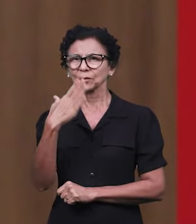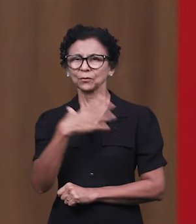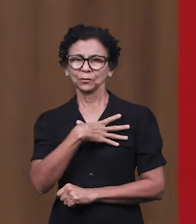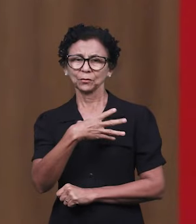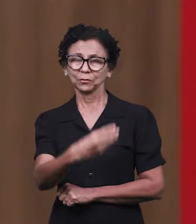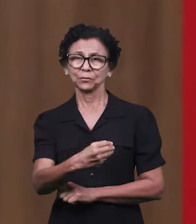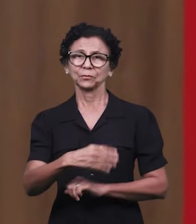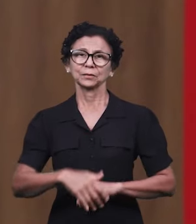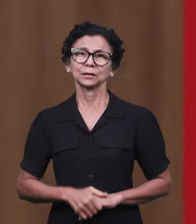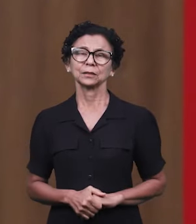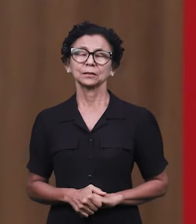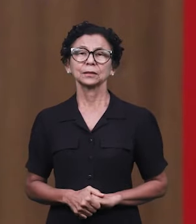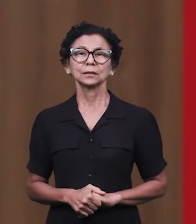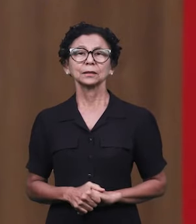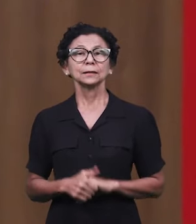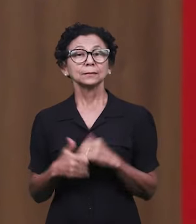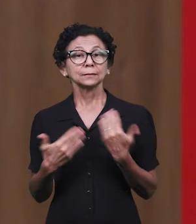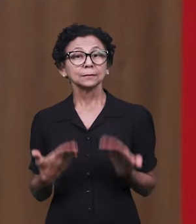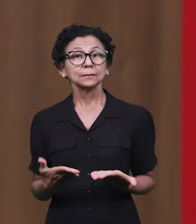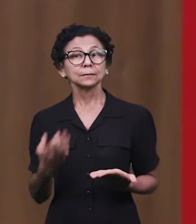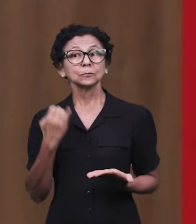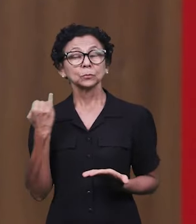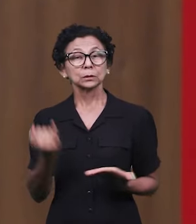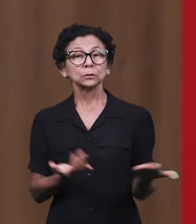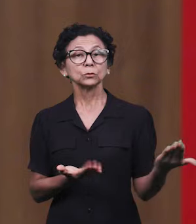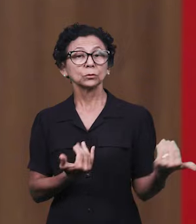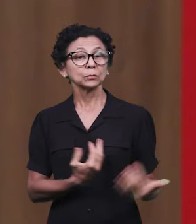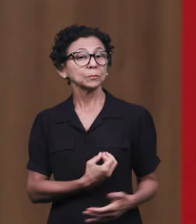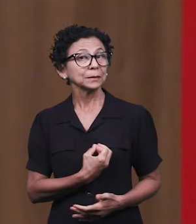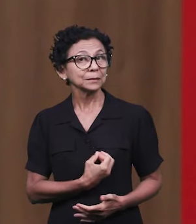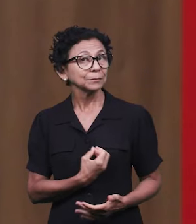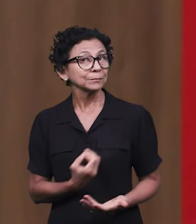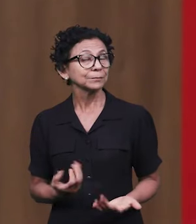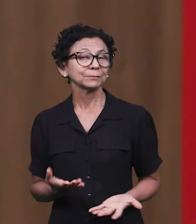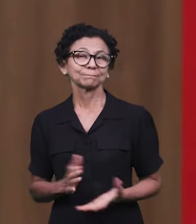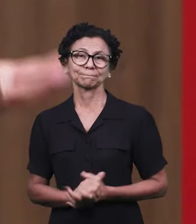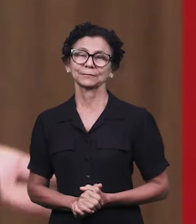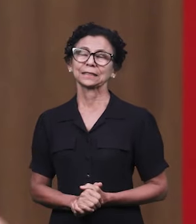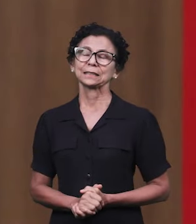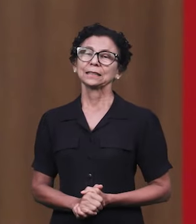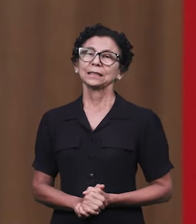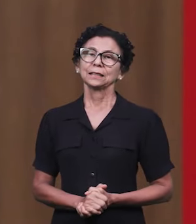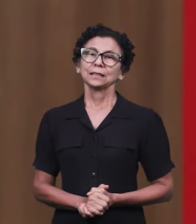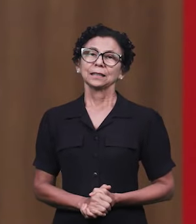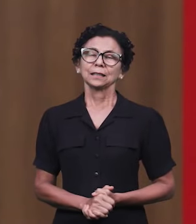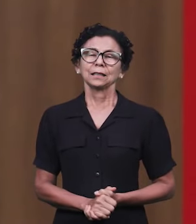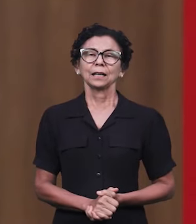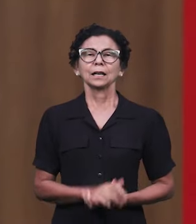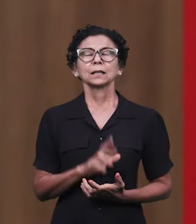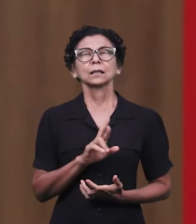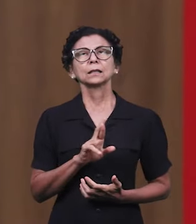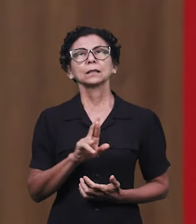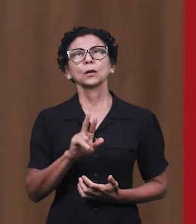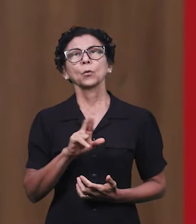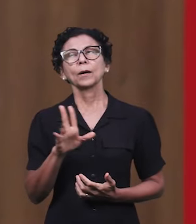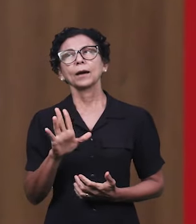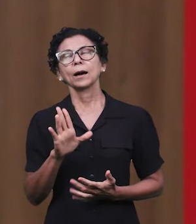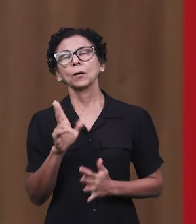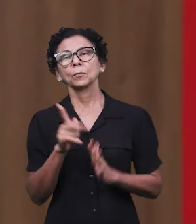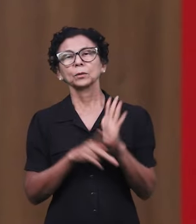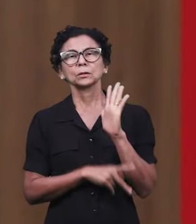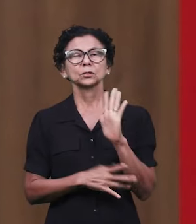jovens entendam e participam. É uma realidade, não é uma projeção, não é uma indagação,